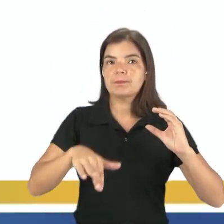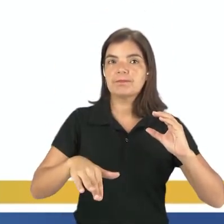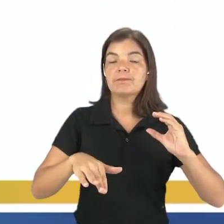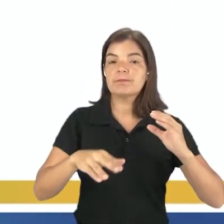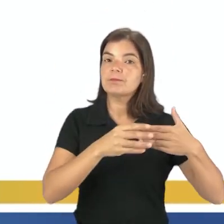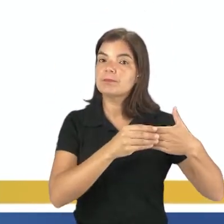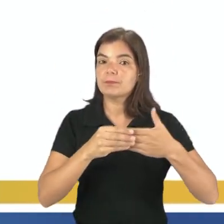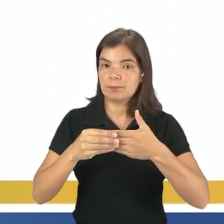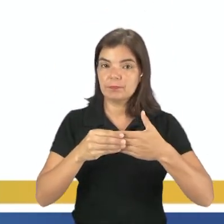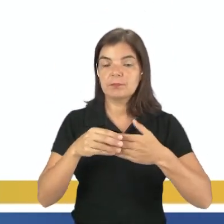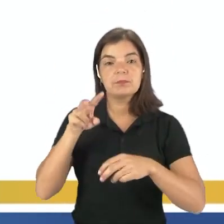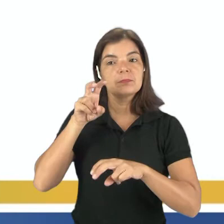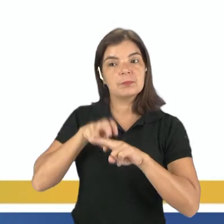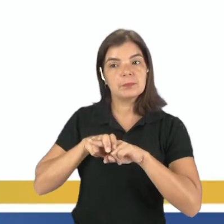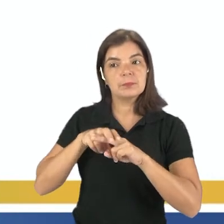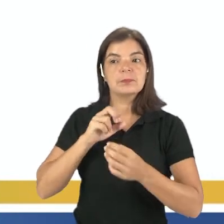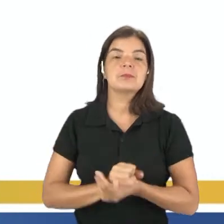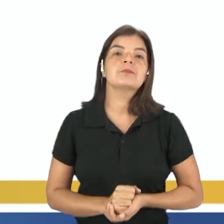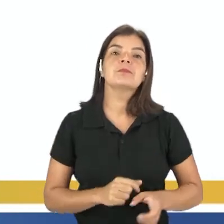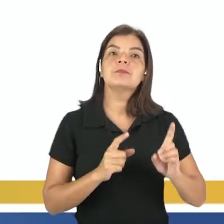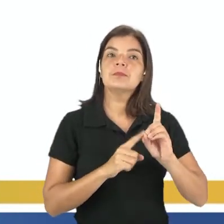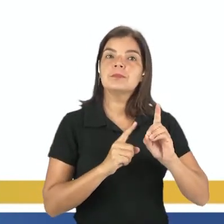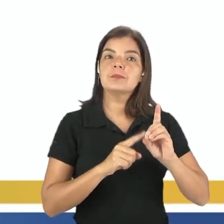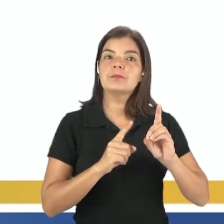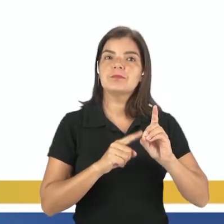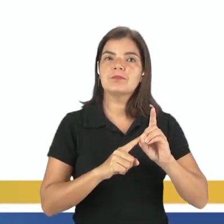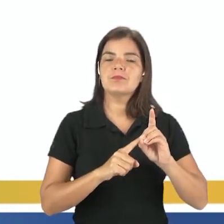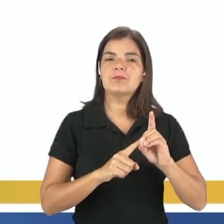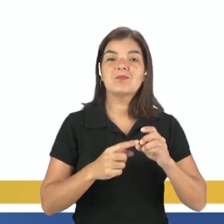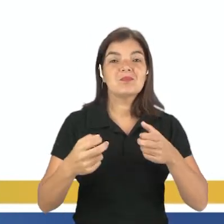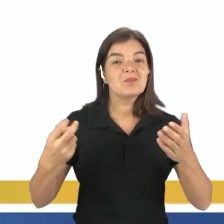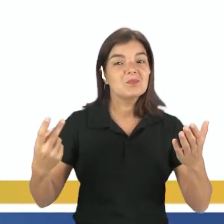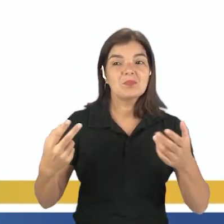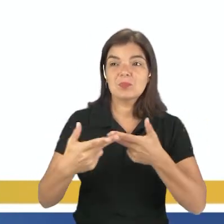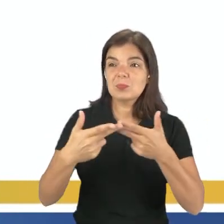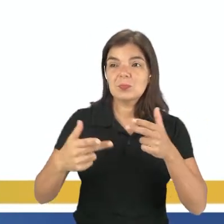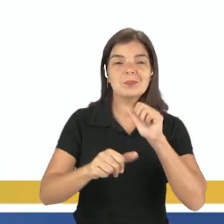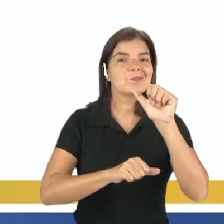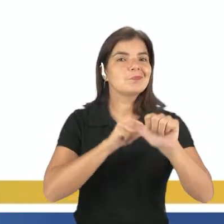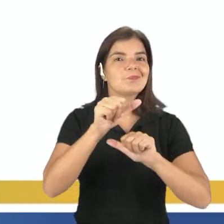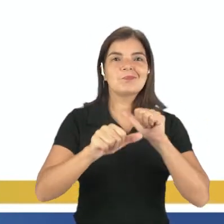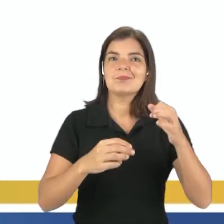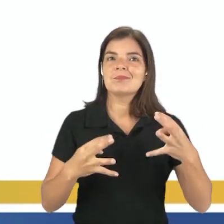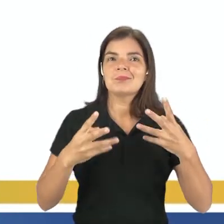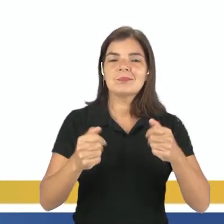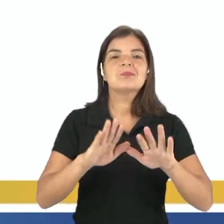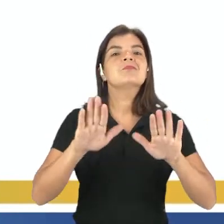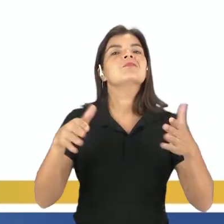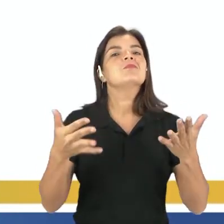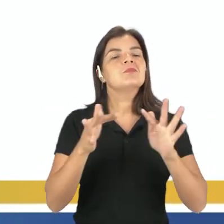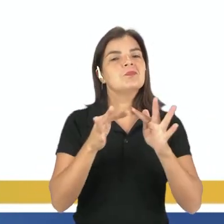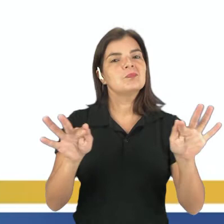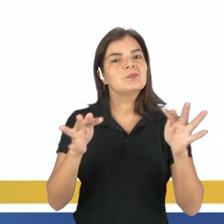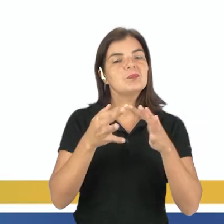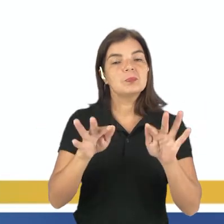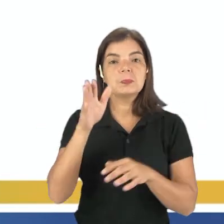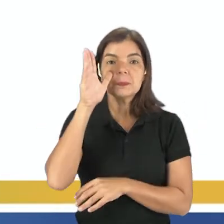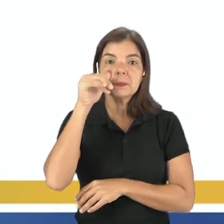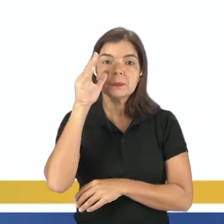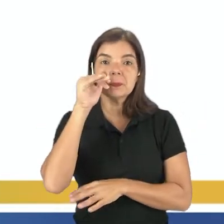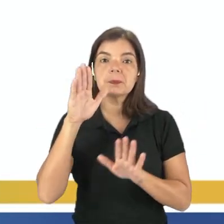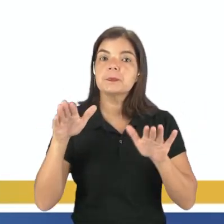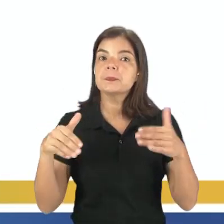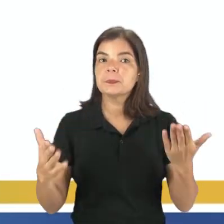menino foi levado para ser reserva. Ou a D. Uma fatalidade muda tudo. Qual dessas frases desperta uma